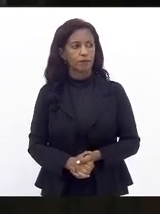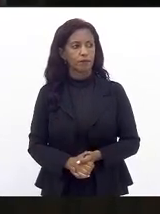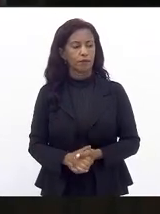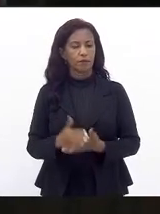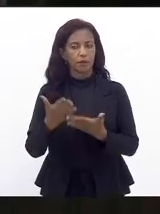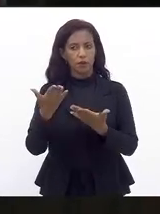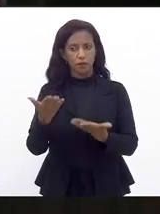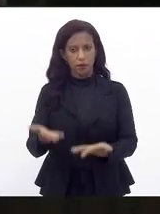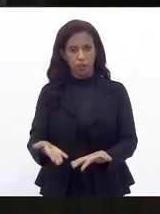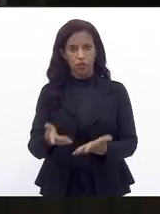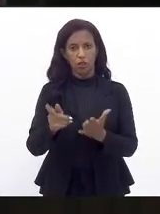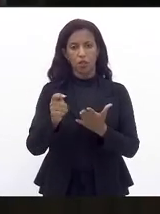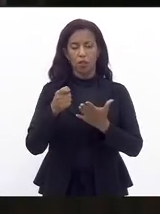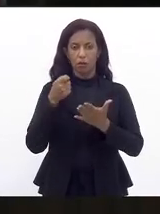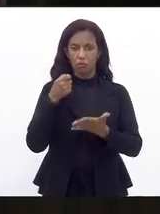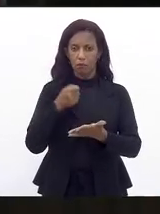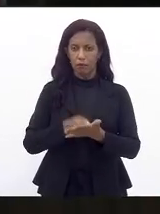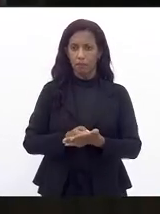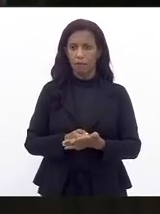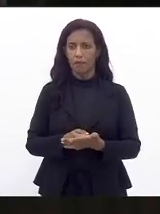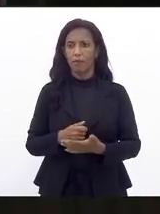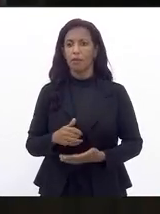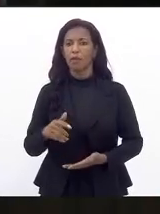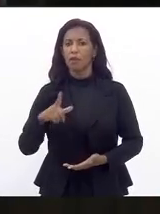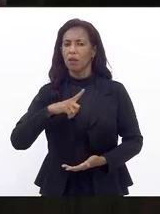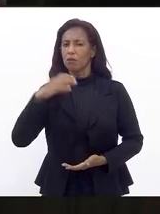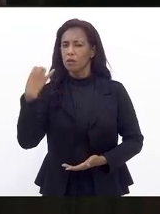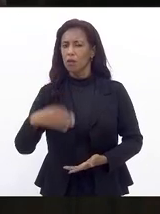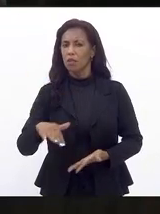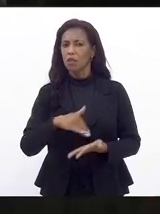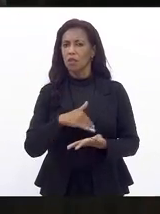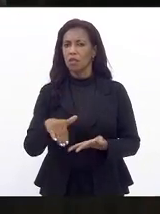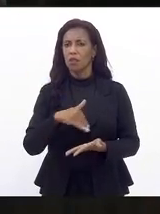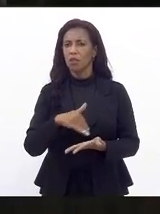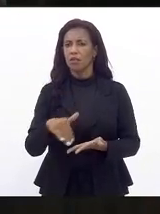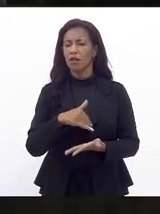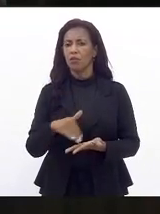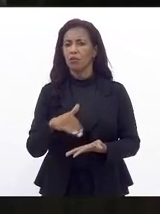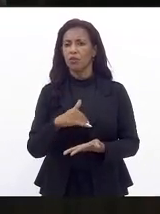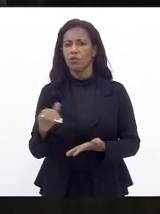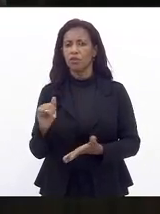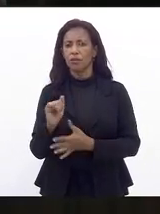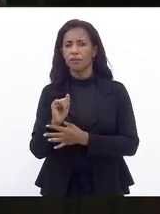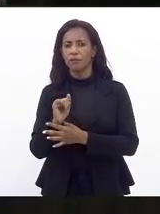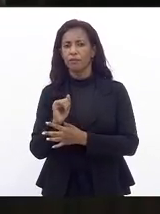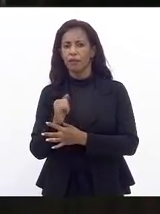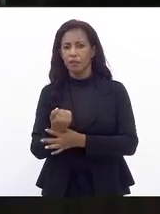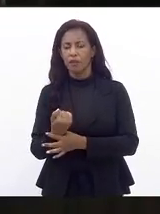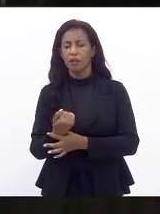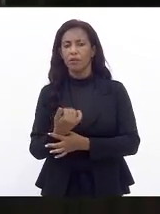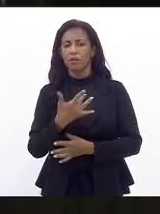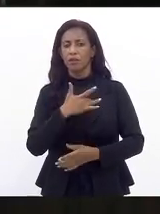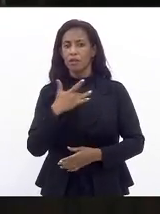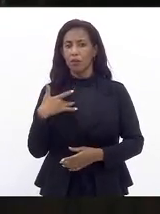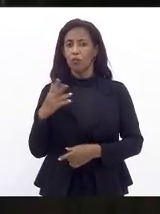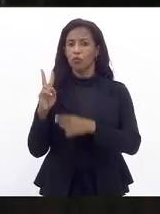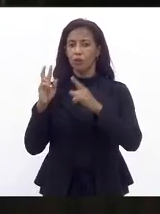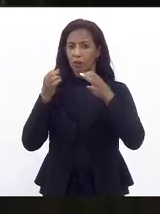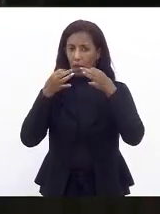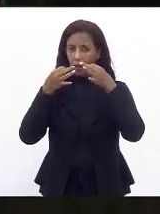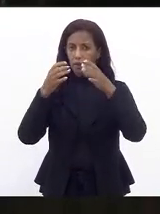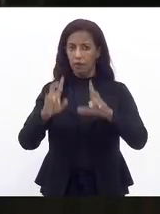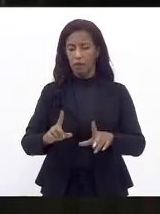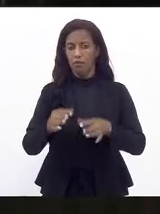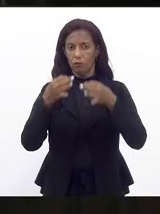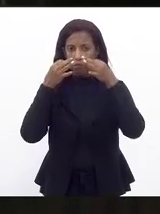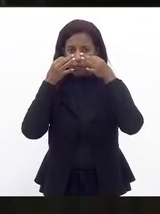o registro. Tenho certeza que o secretário de Segurança tomará providências e estará mais atento a